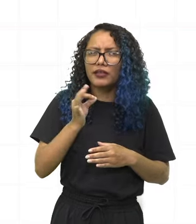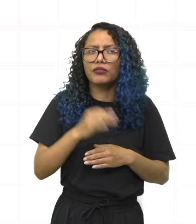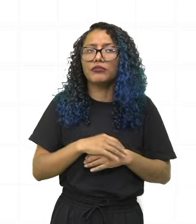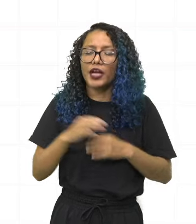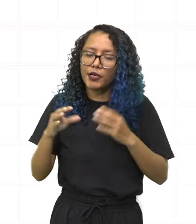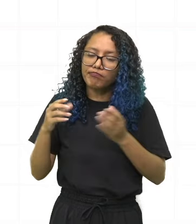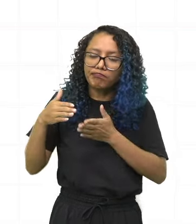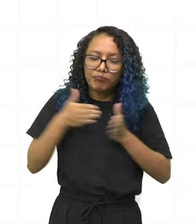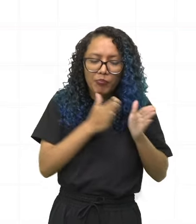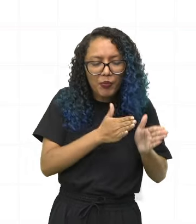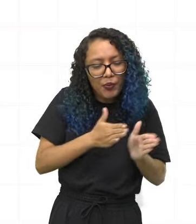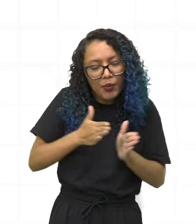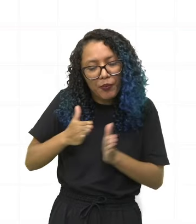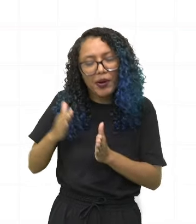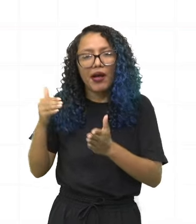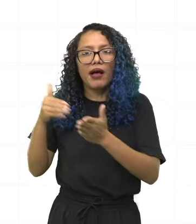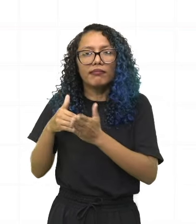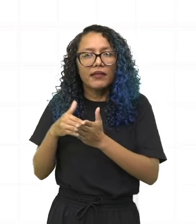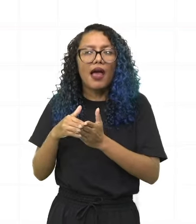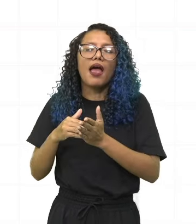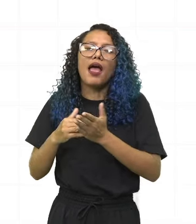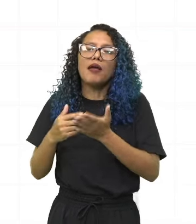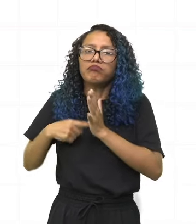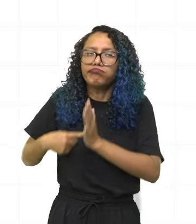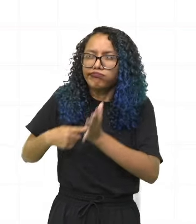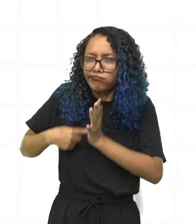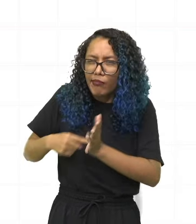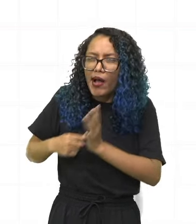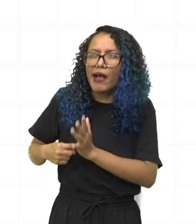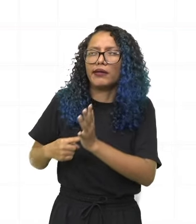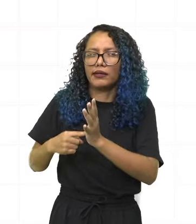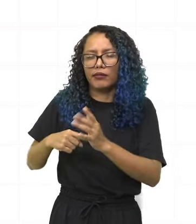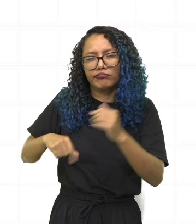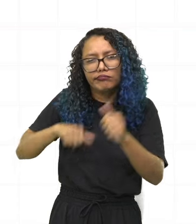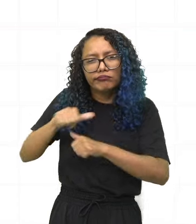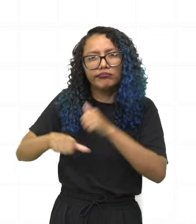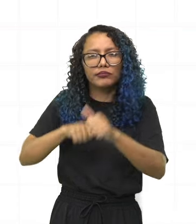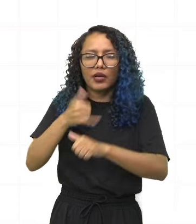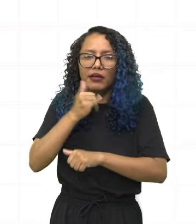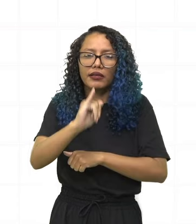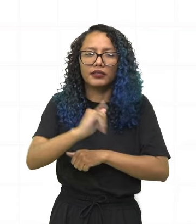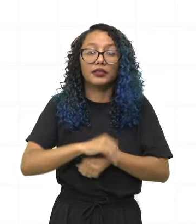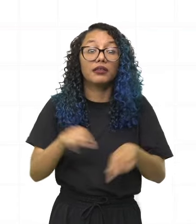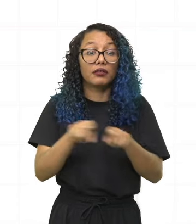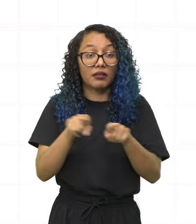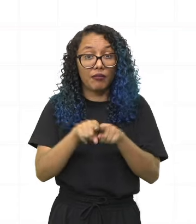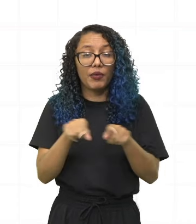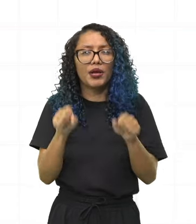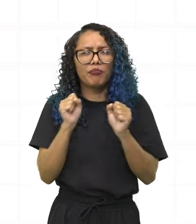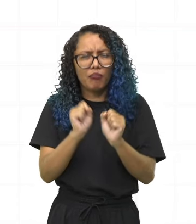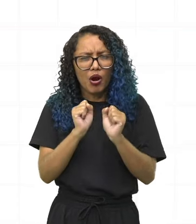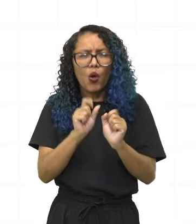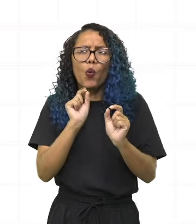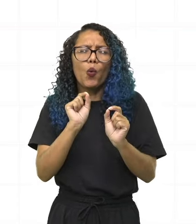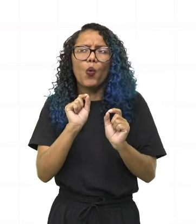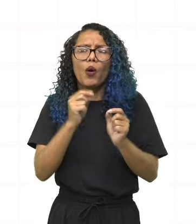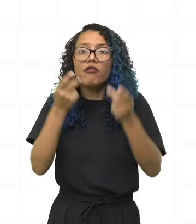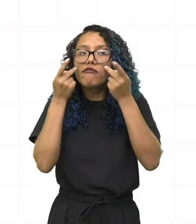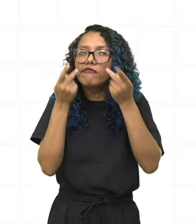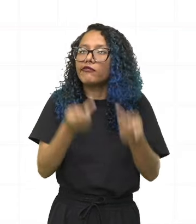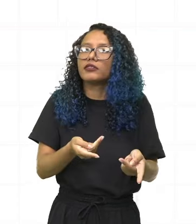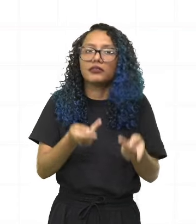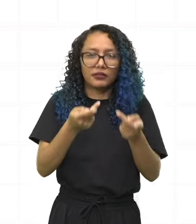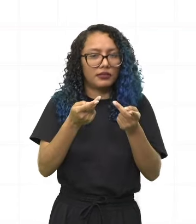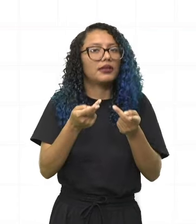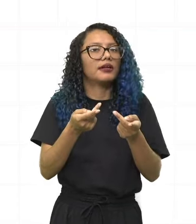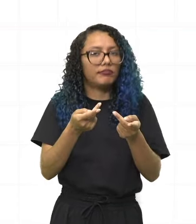motores. Além disso, pode ser também realizado visitas nessas usinas hidrelétricas que fazem parte